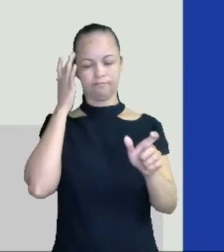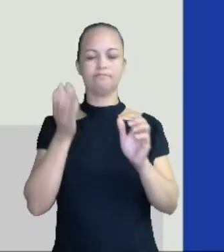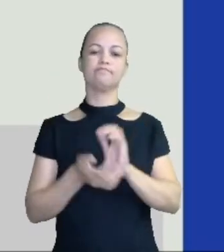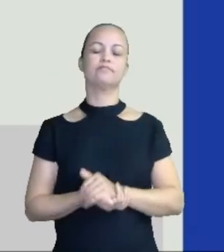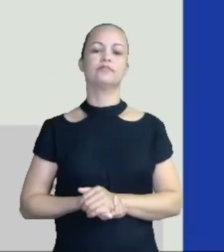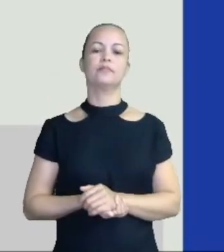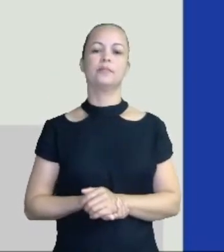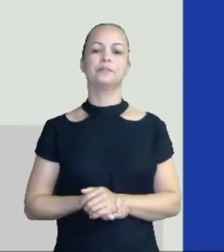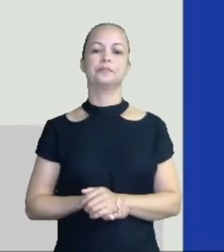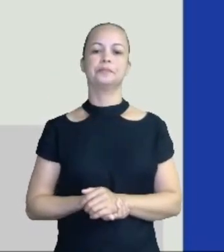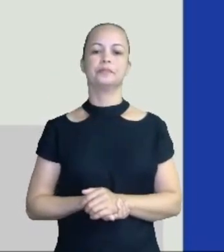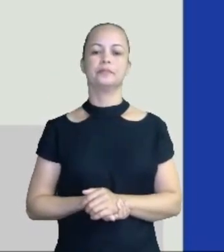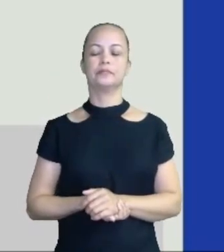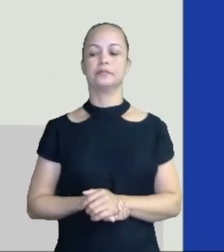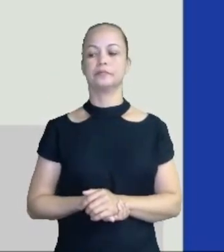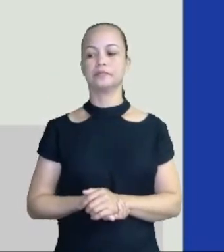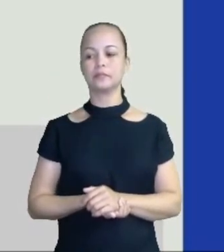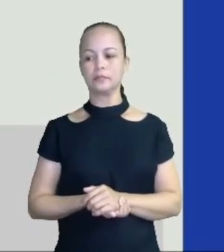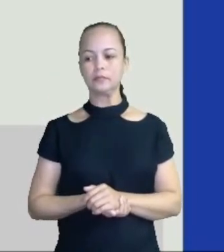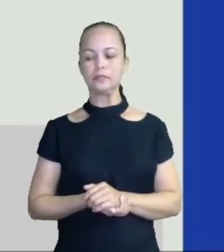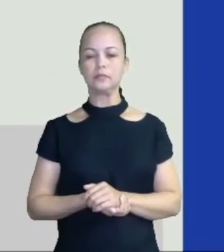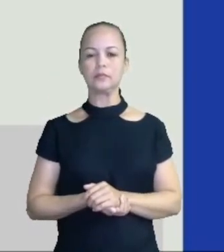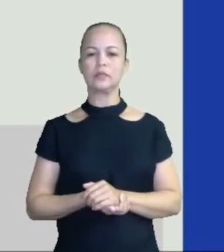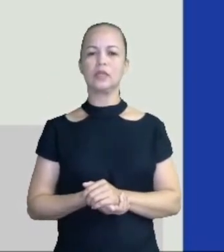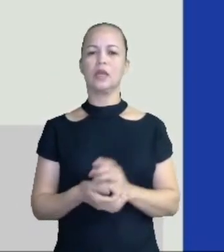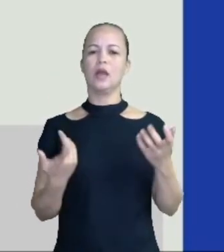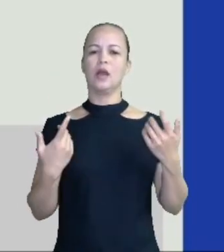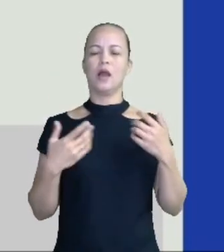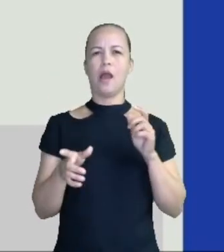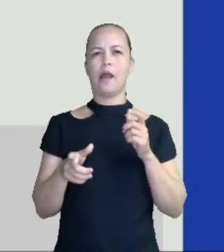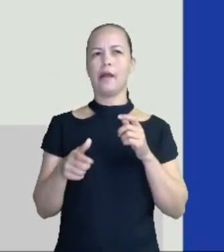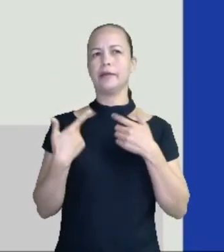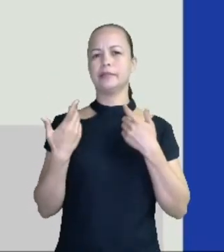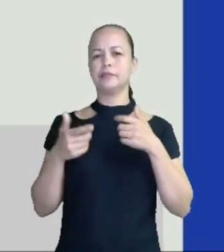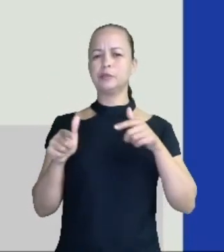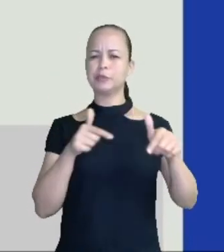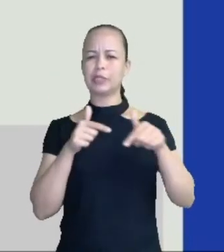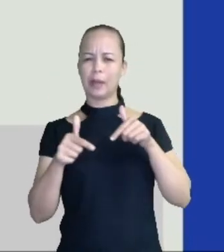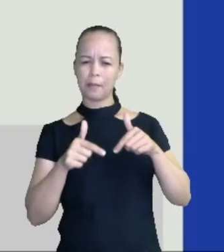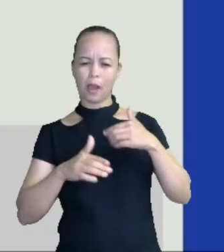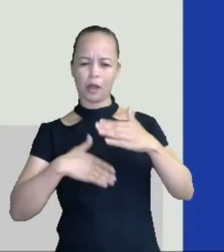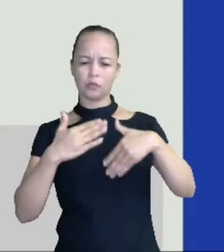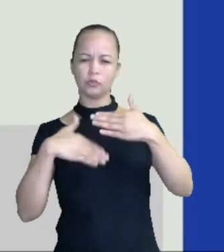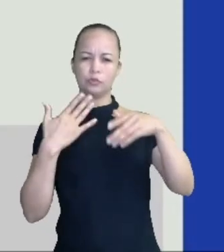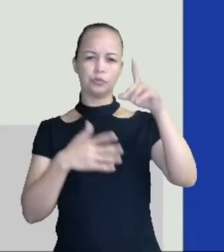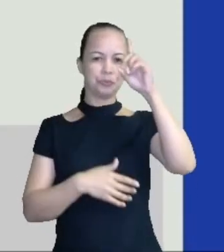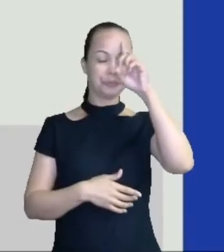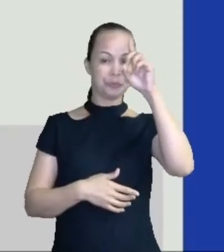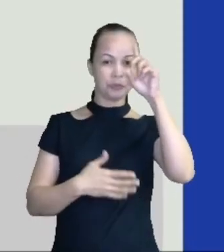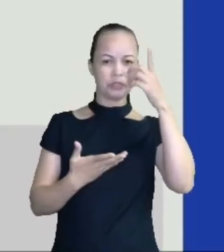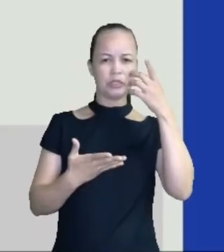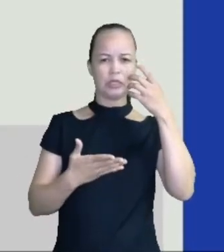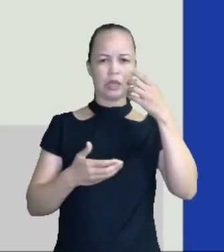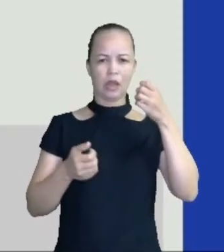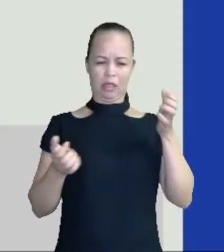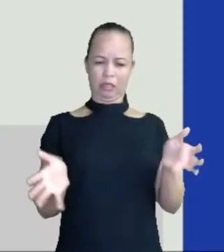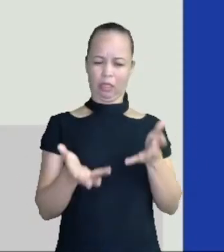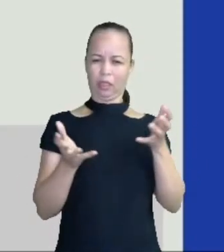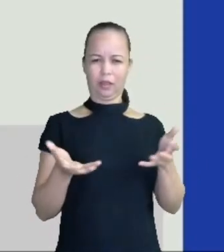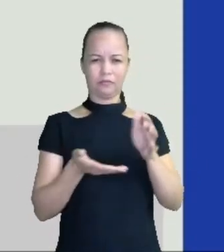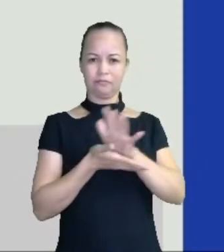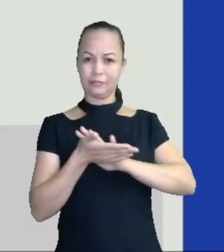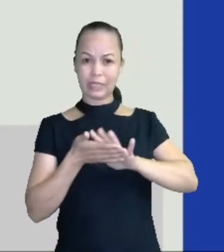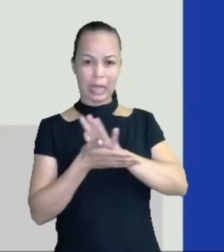pessoas. Outra afirmativa. As atividades que desenvolvemos diariamente não influenciam